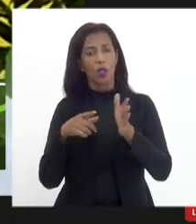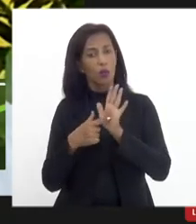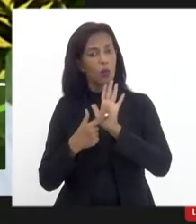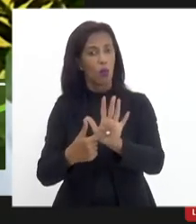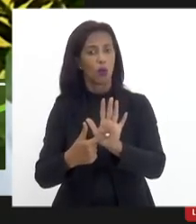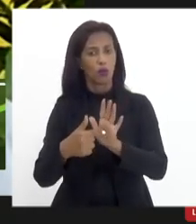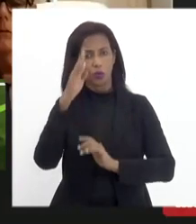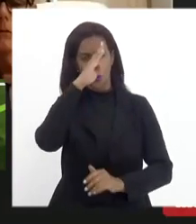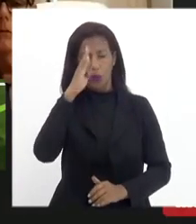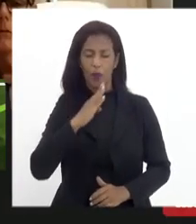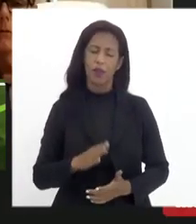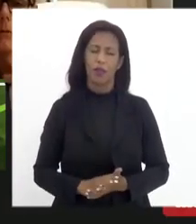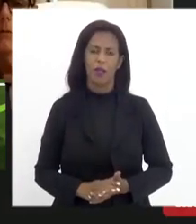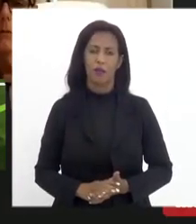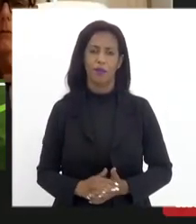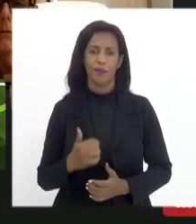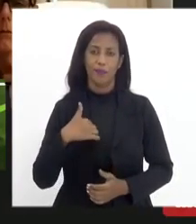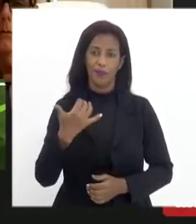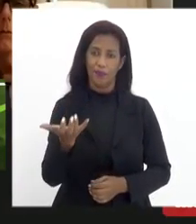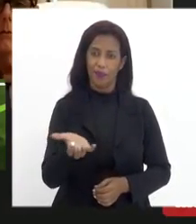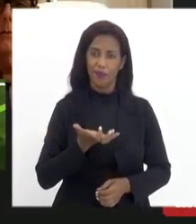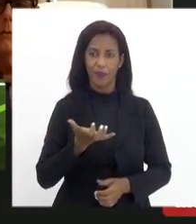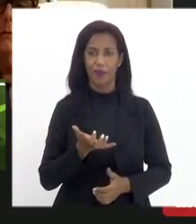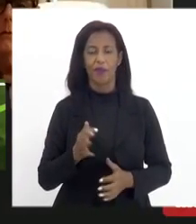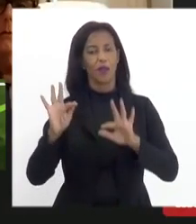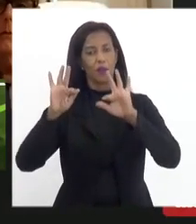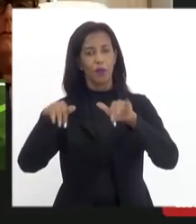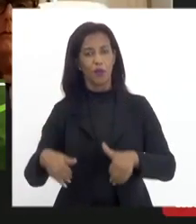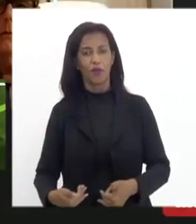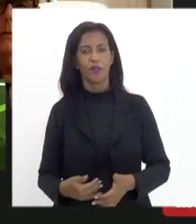brasileiros. Eu quero, por fim,